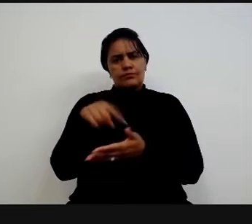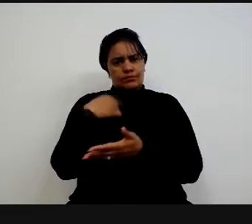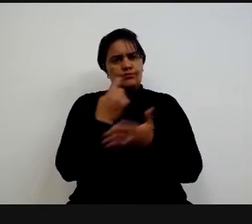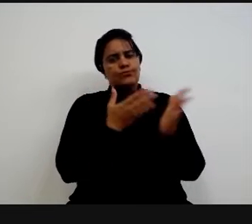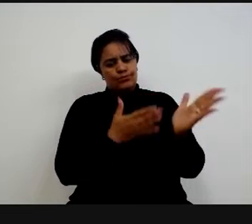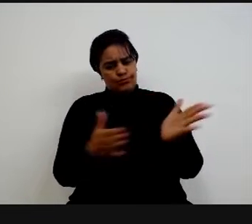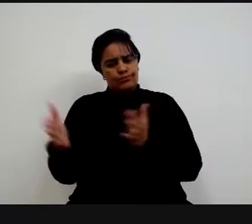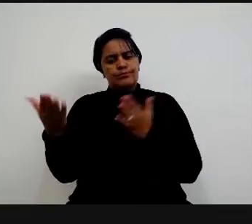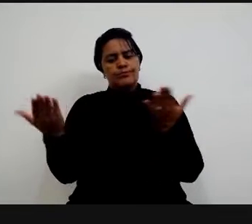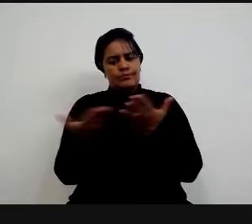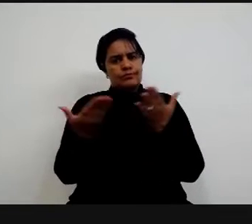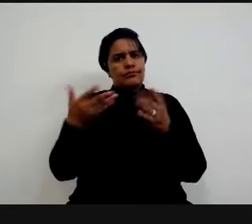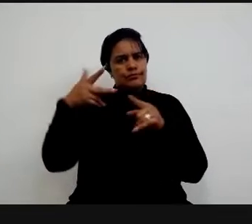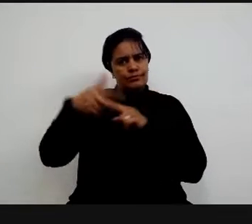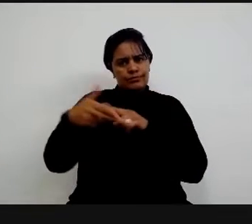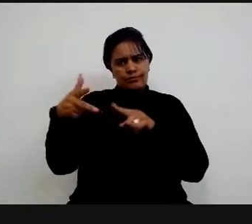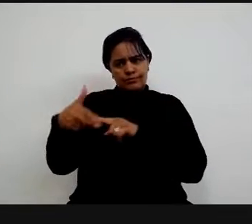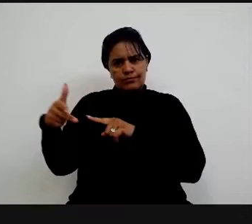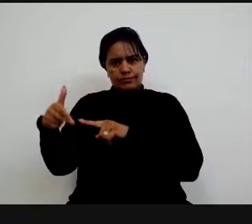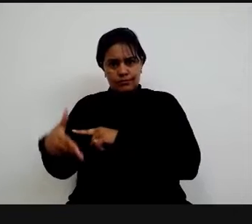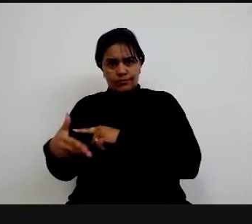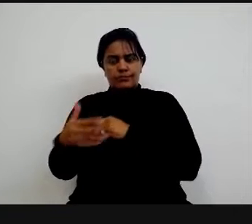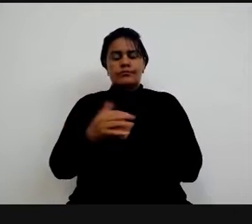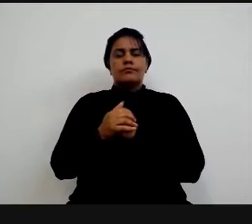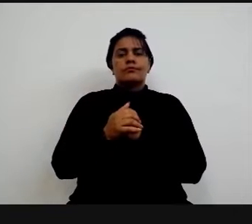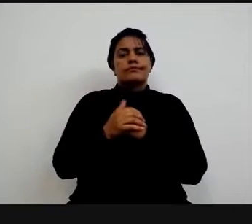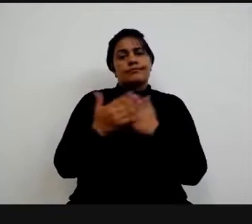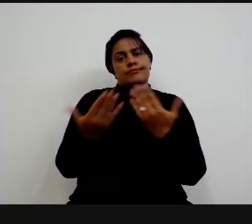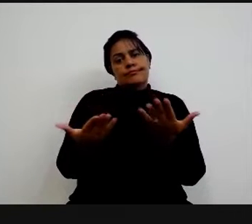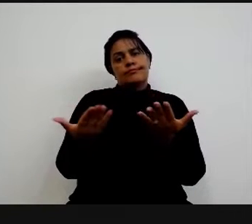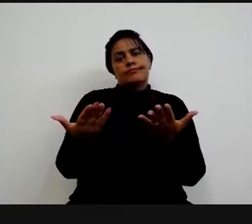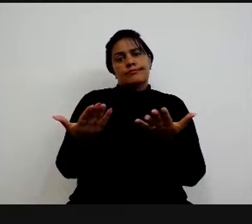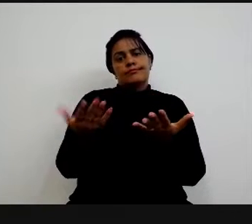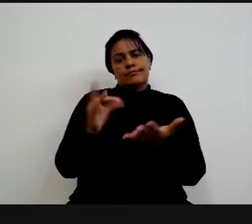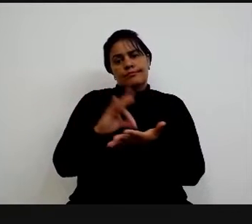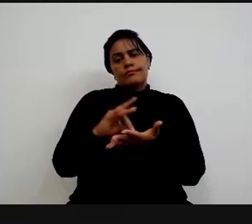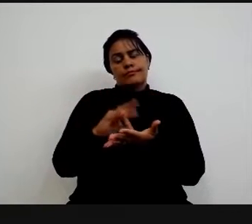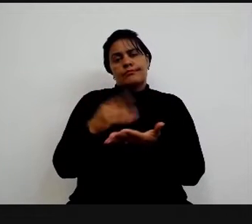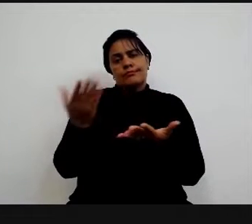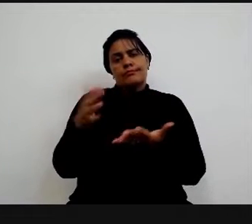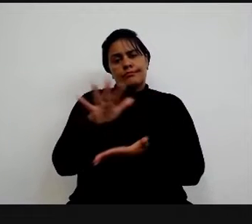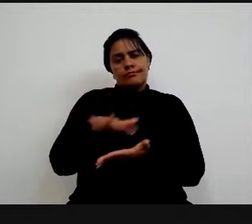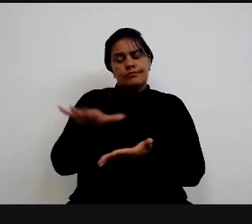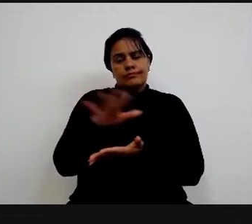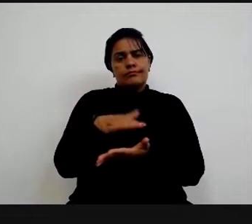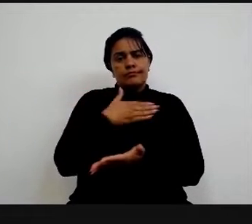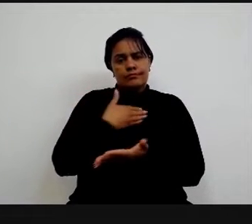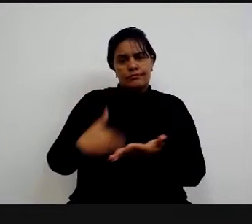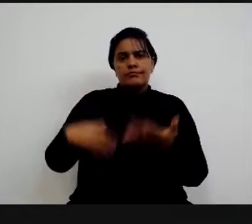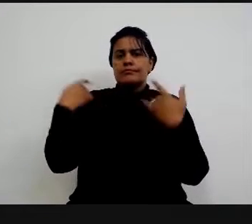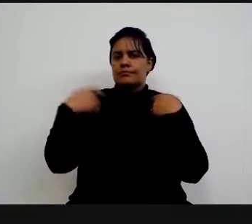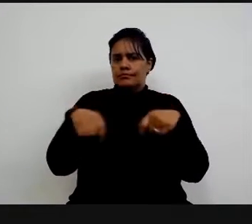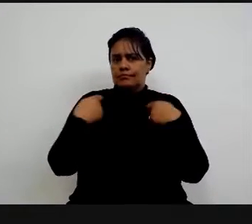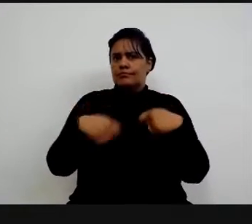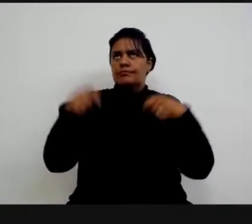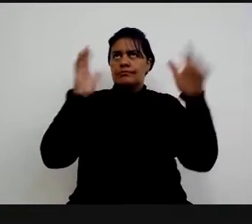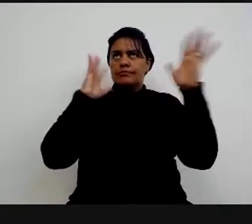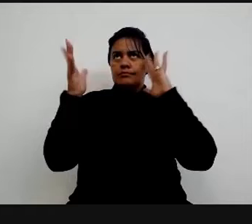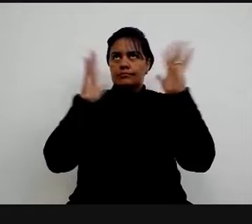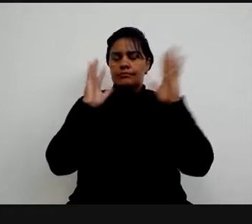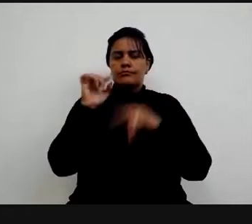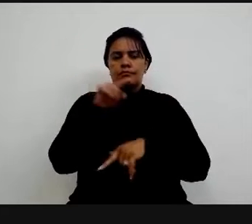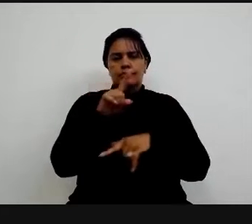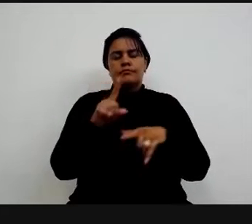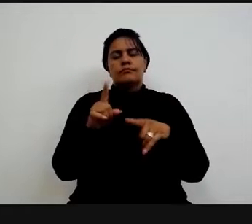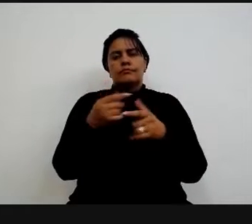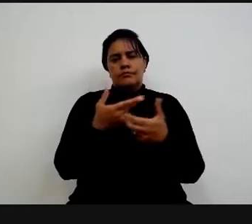por momentos de restrição e, é claro, as organizações públicas precisam considerar bastante as